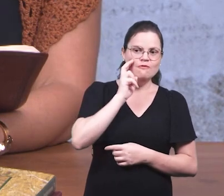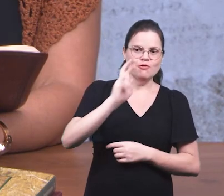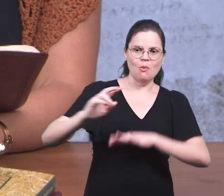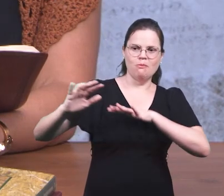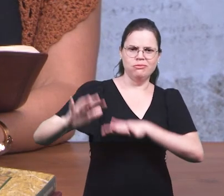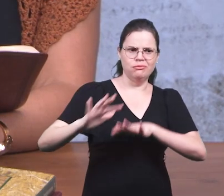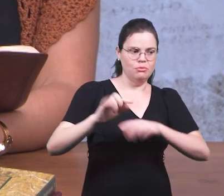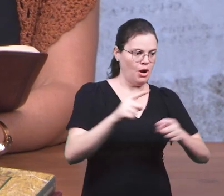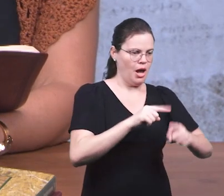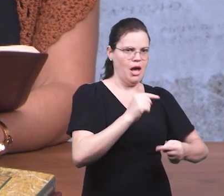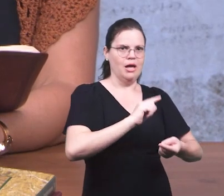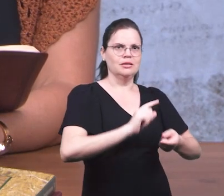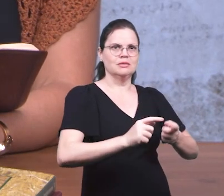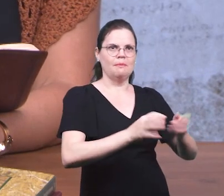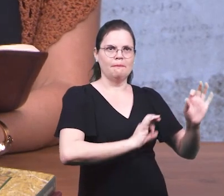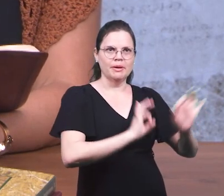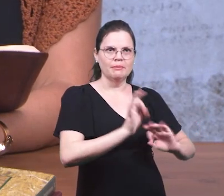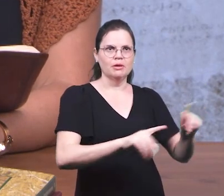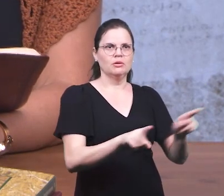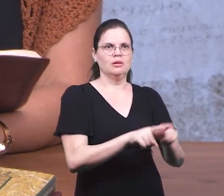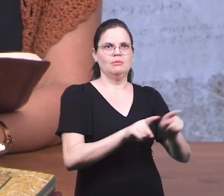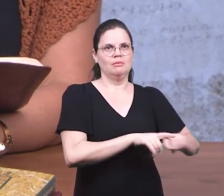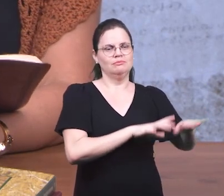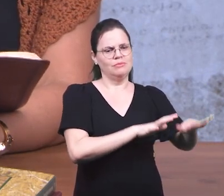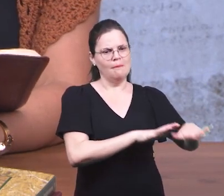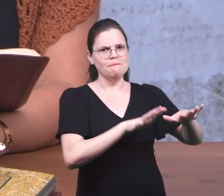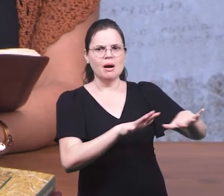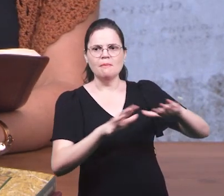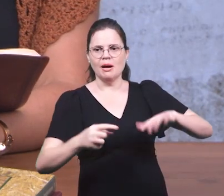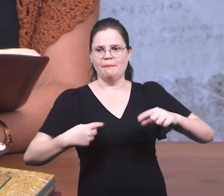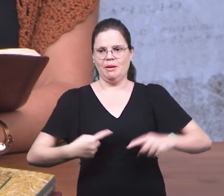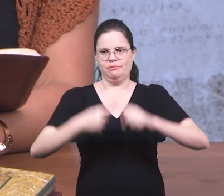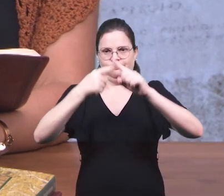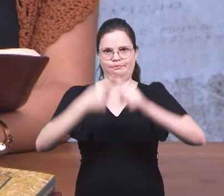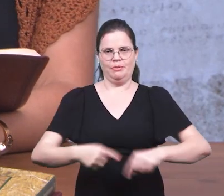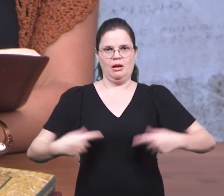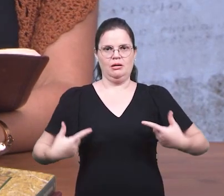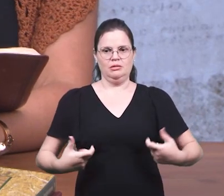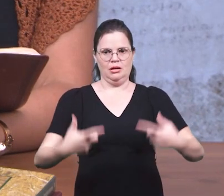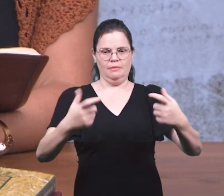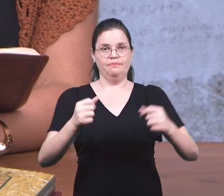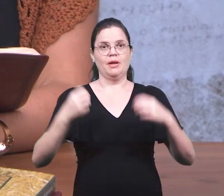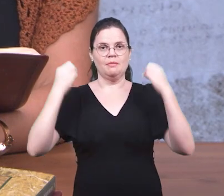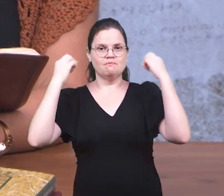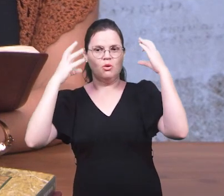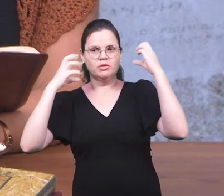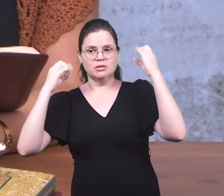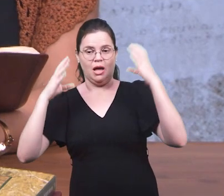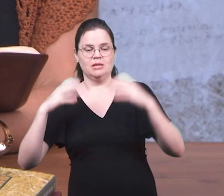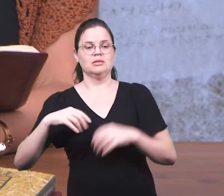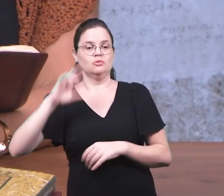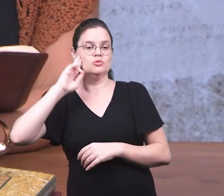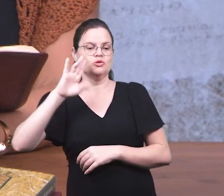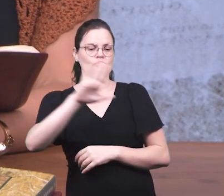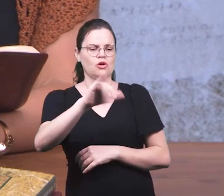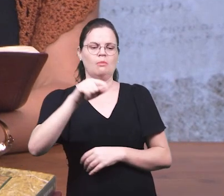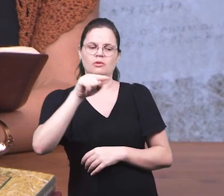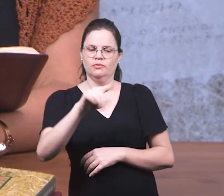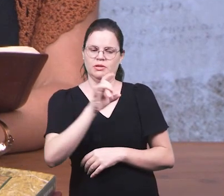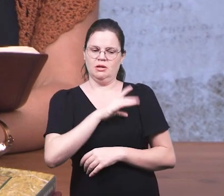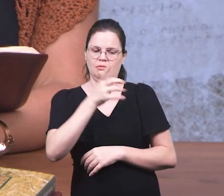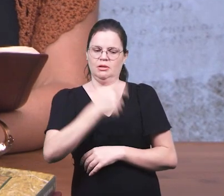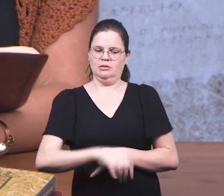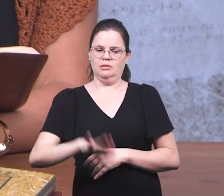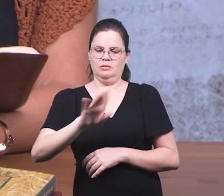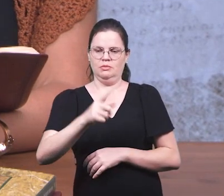a peleja em Edrei. E disse o Senhor a Moisés: não o temas, porque eu te tenho dado na